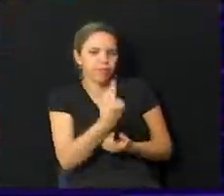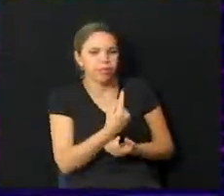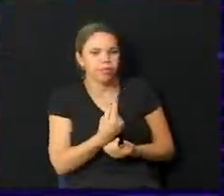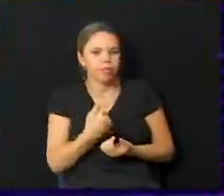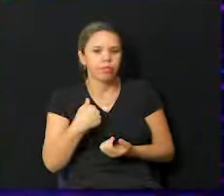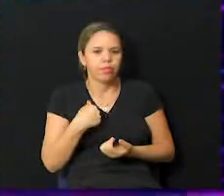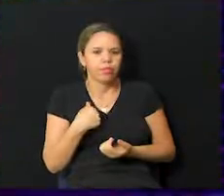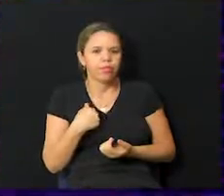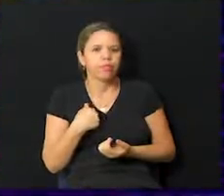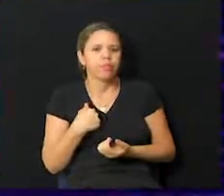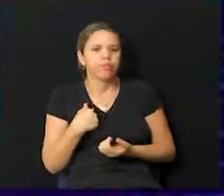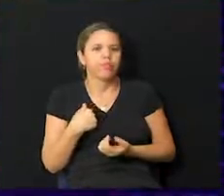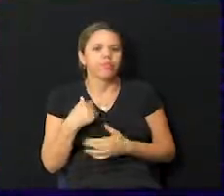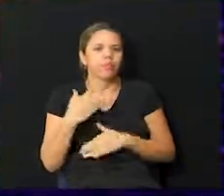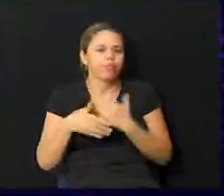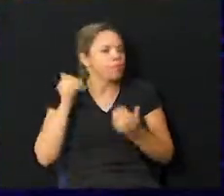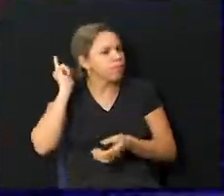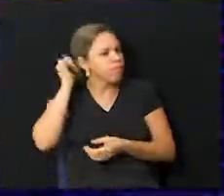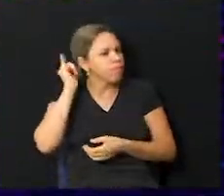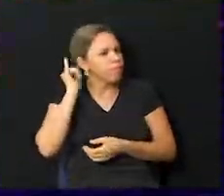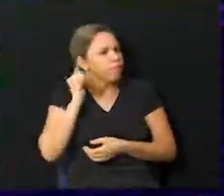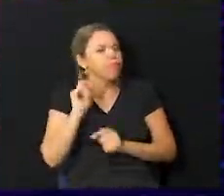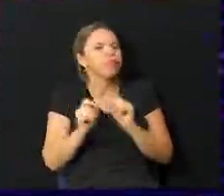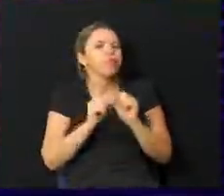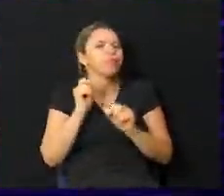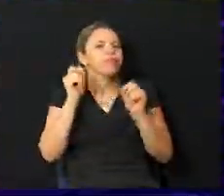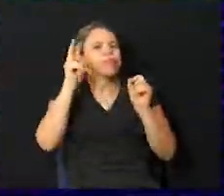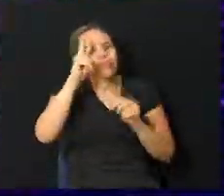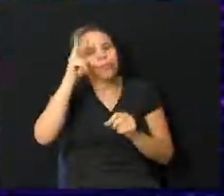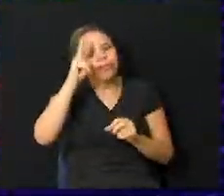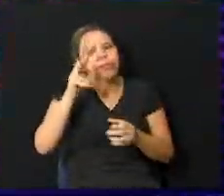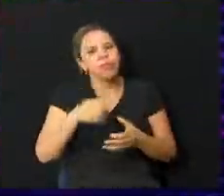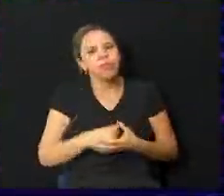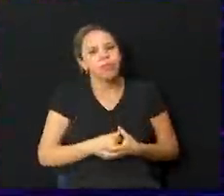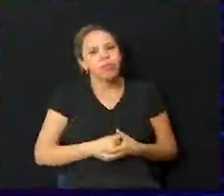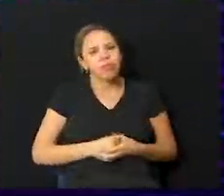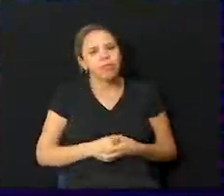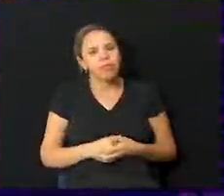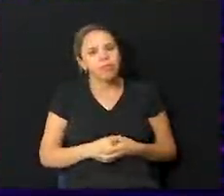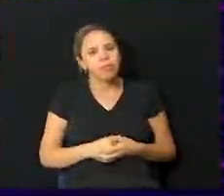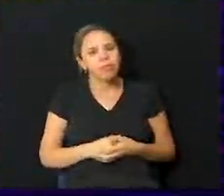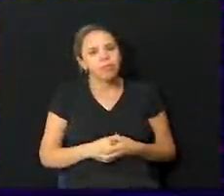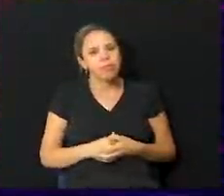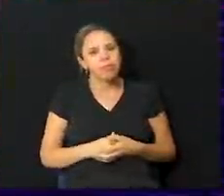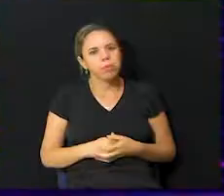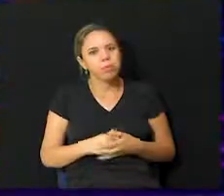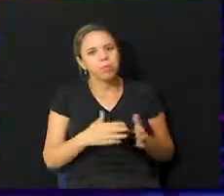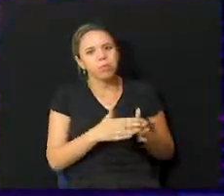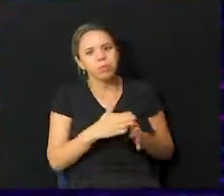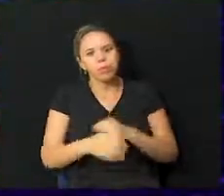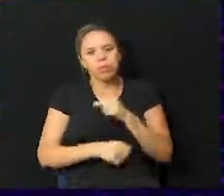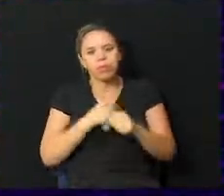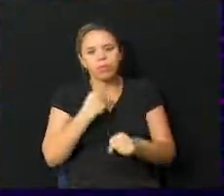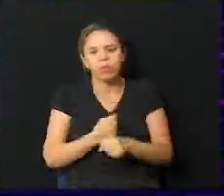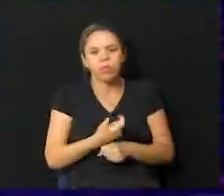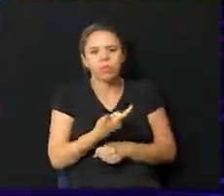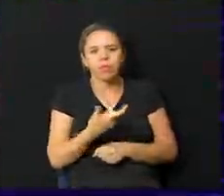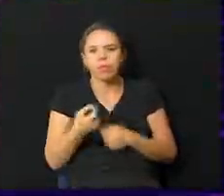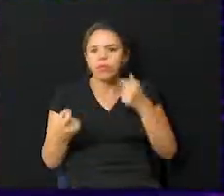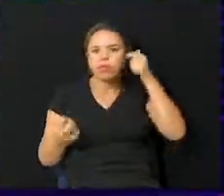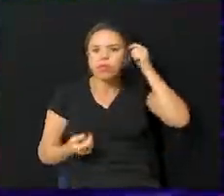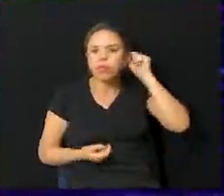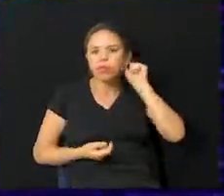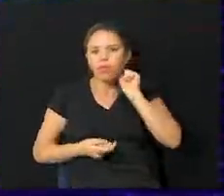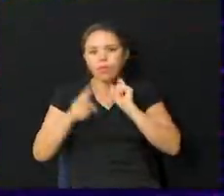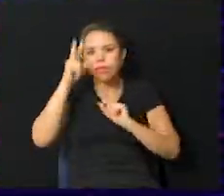Individuais, e eu fui tecendo essa narrativa no sentido de contar uma história. E durante o ano de 2020, então,